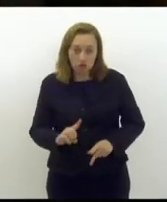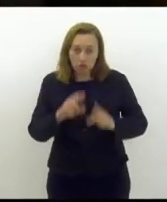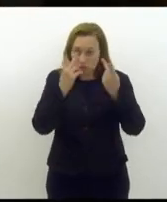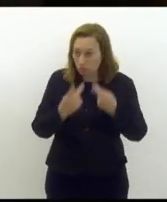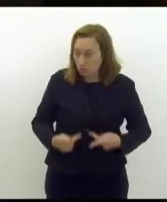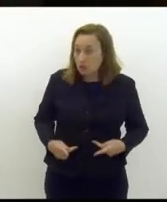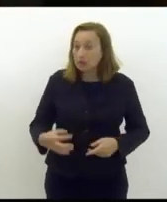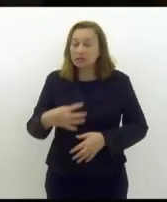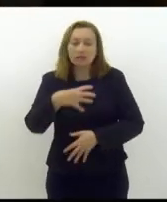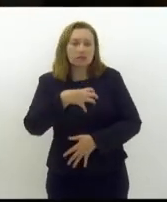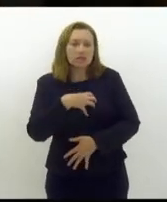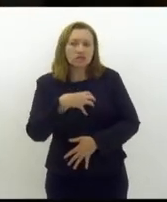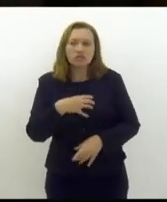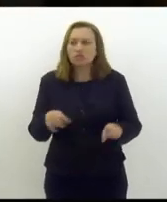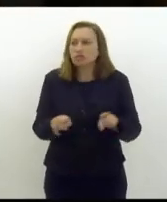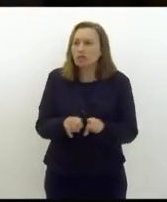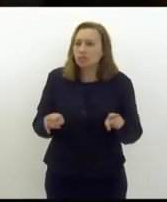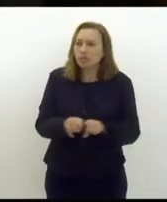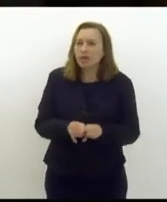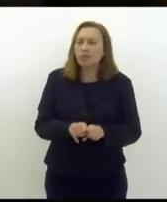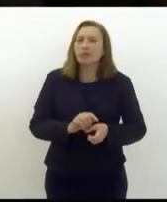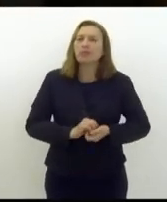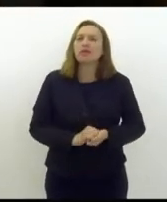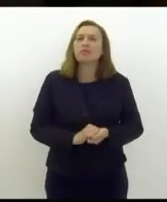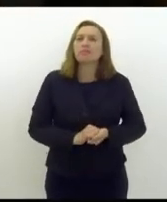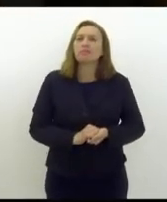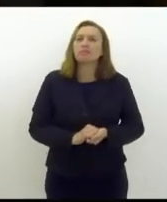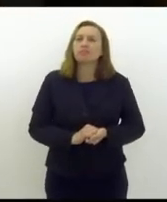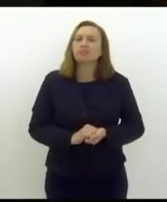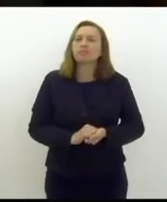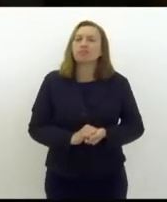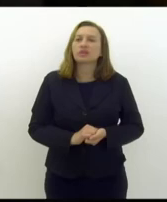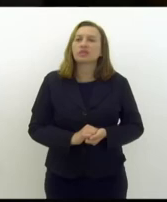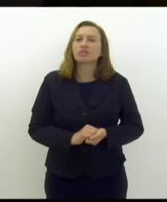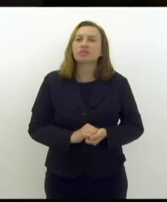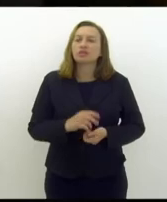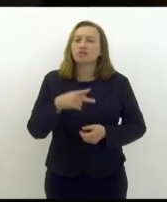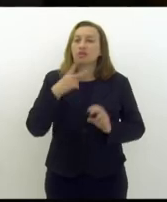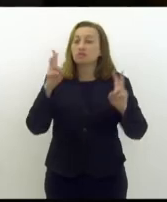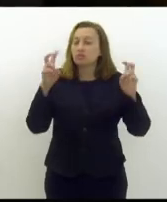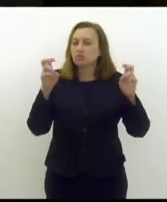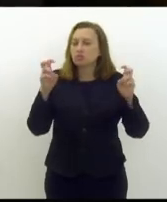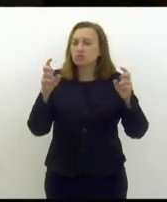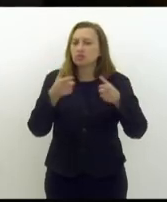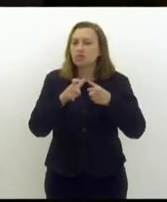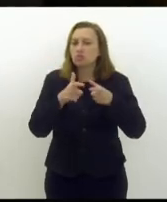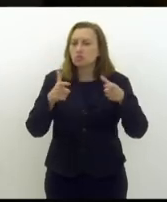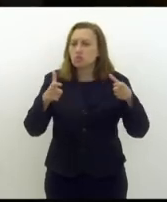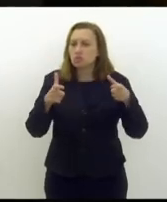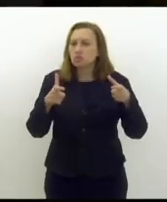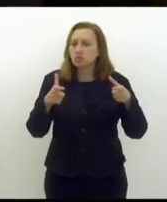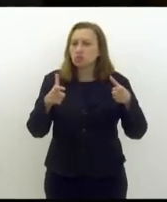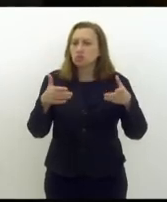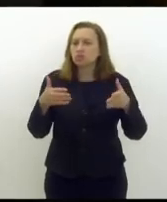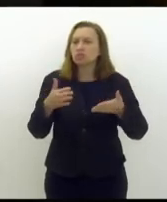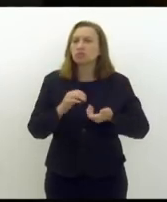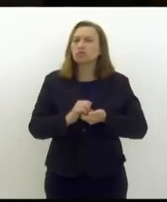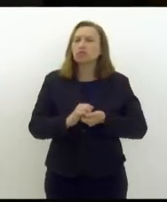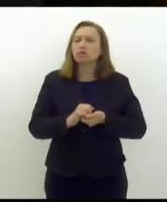e nesse sentido também trazer uma situação que tem se agrado chega